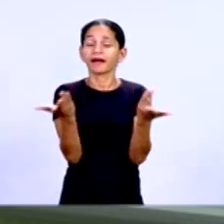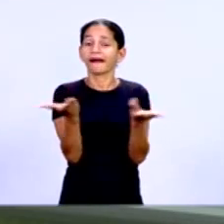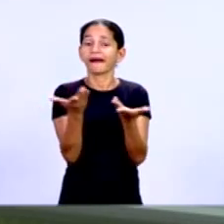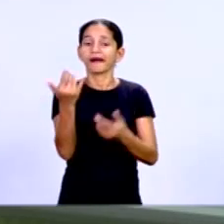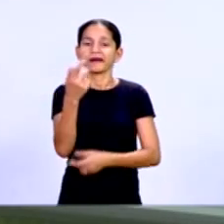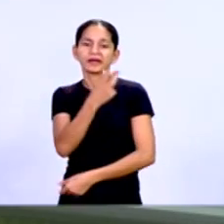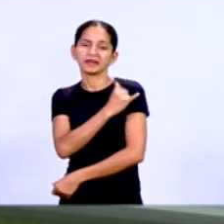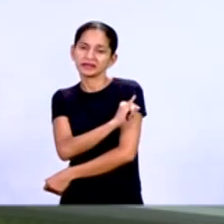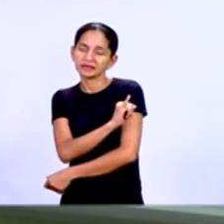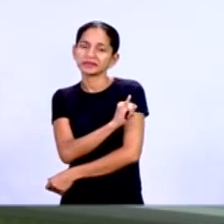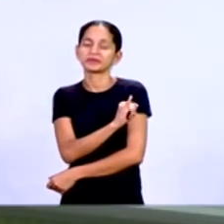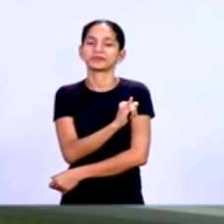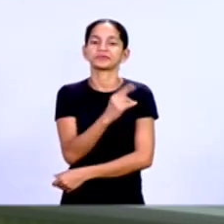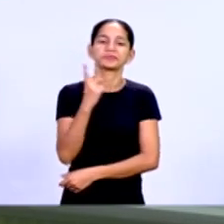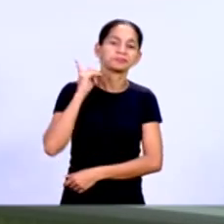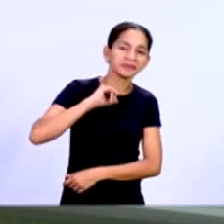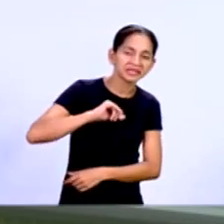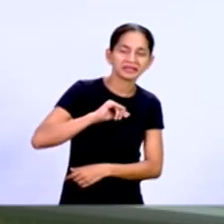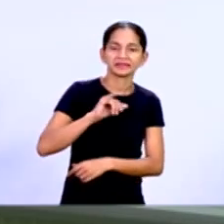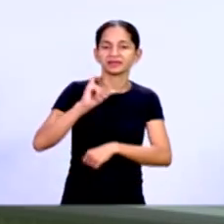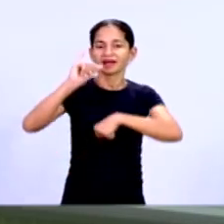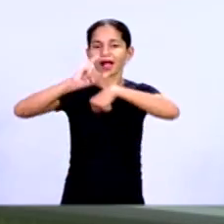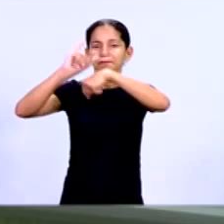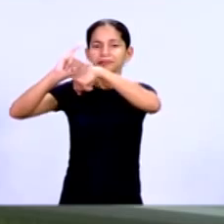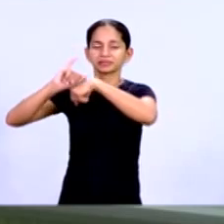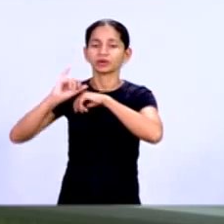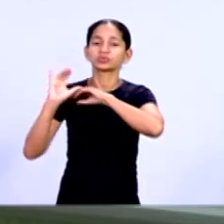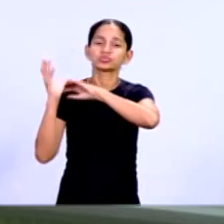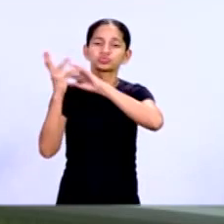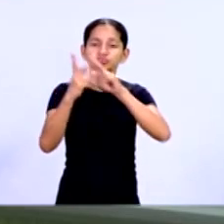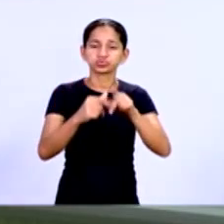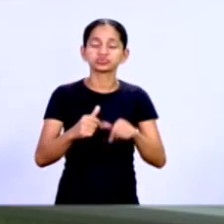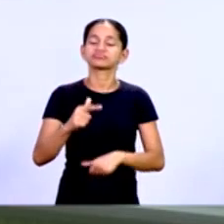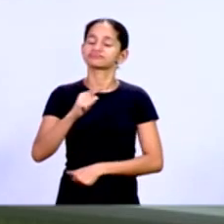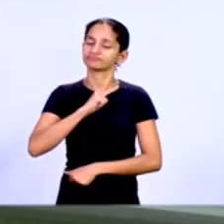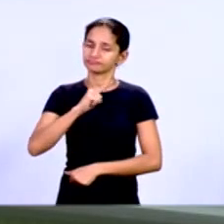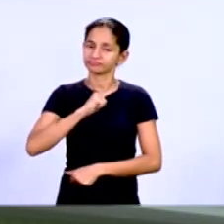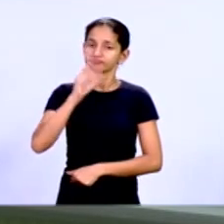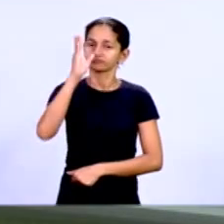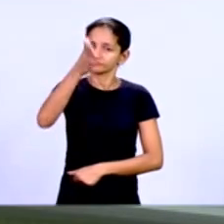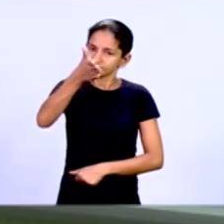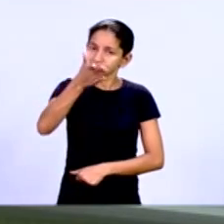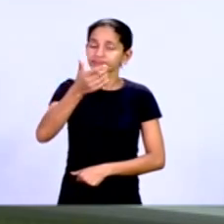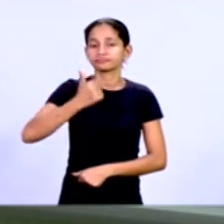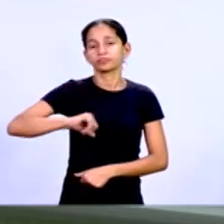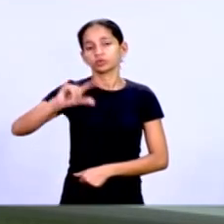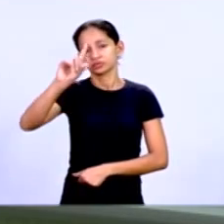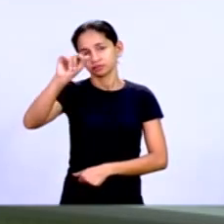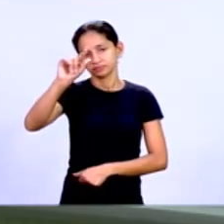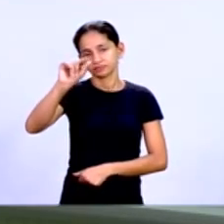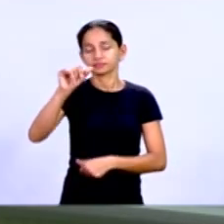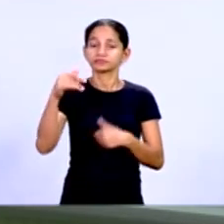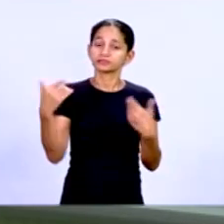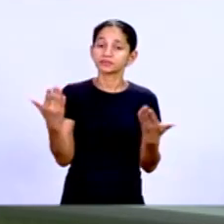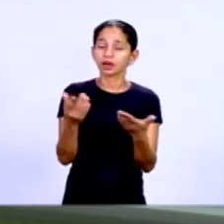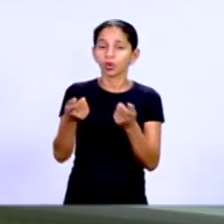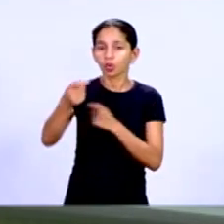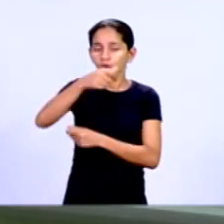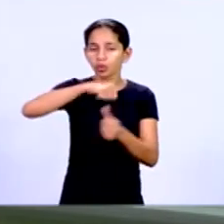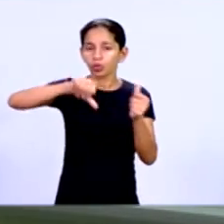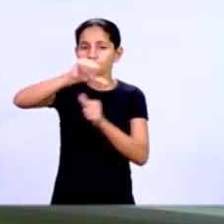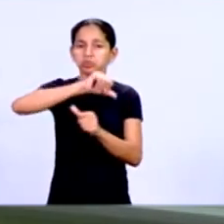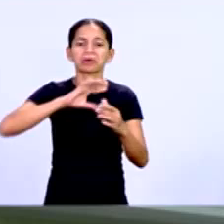Janeiro, de Minas Gerais. Na verdade, a maioria das capitais, das grandes capitais, dos grandes centros, nós tínhamos bolsas, eram espalhadas, as negociações eram